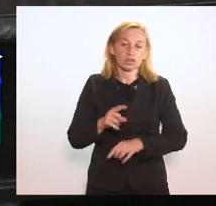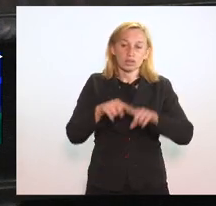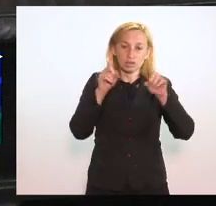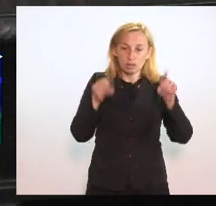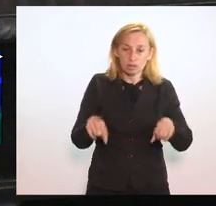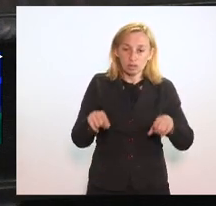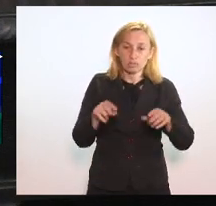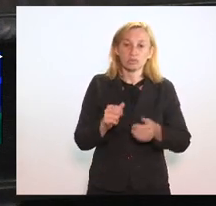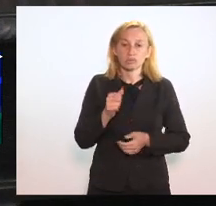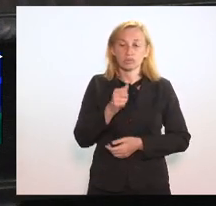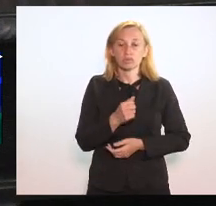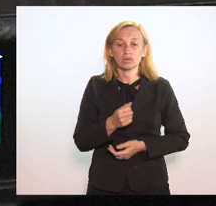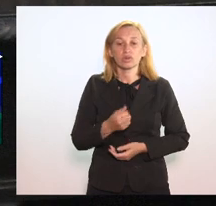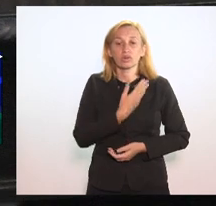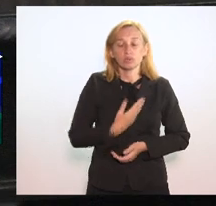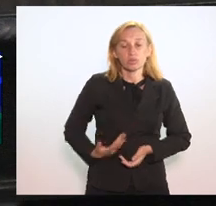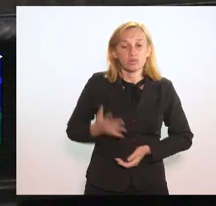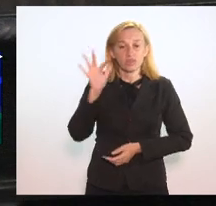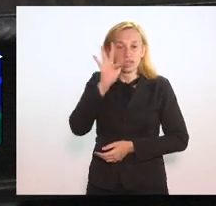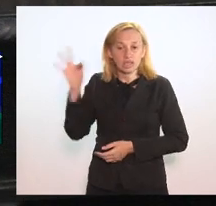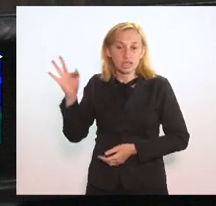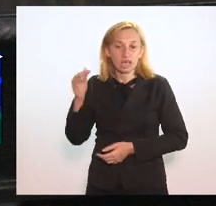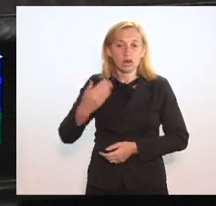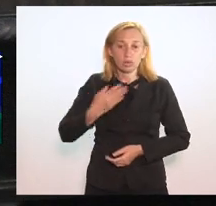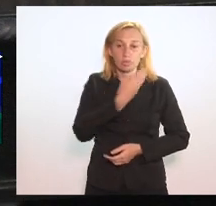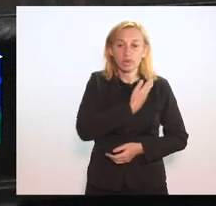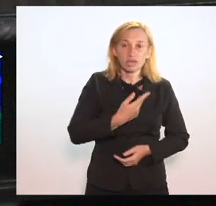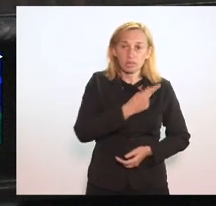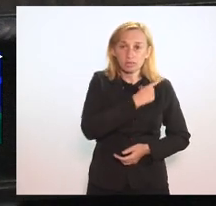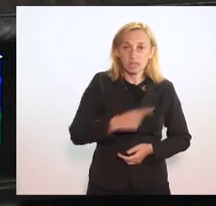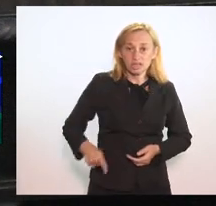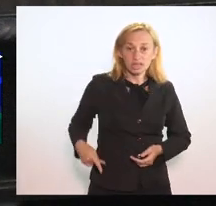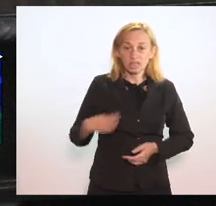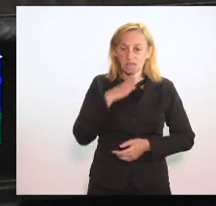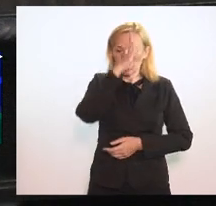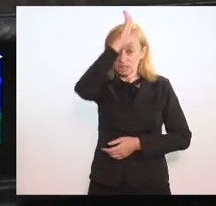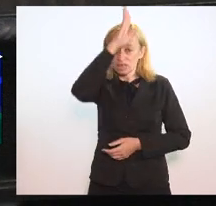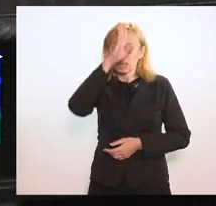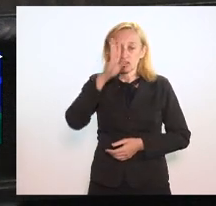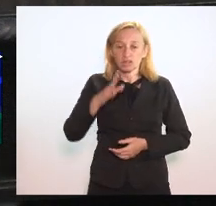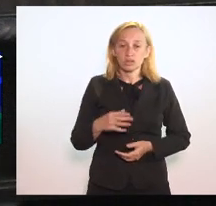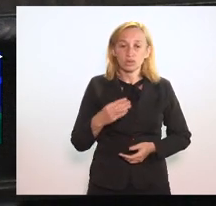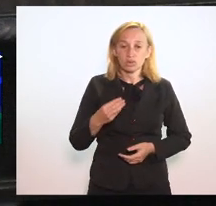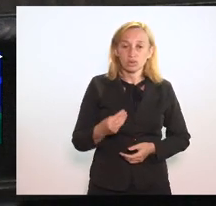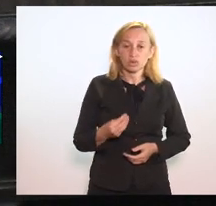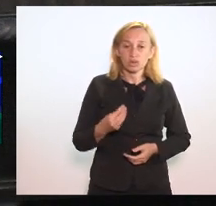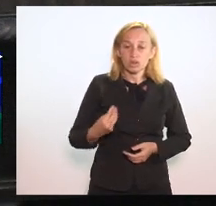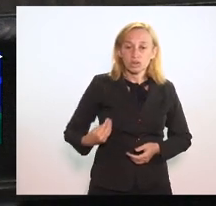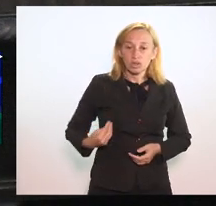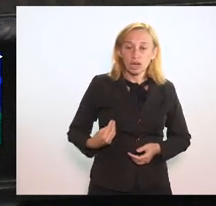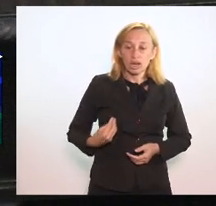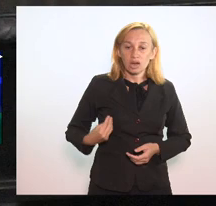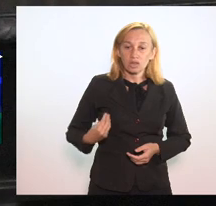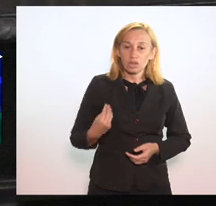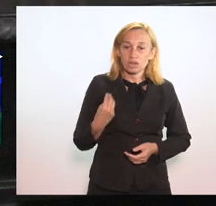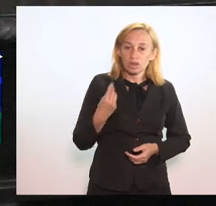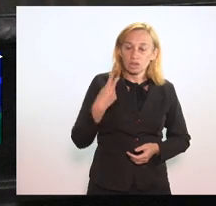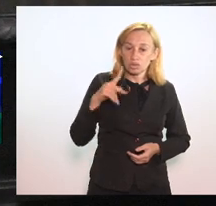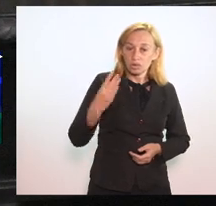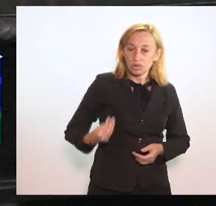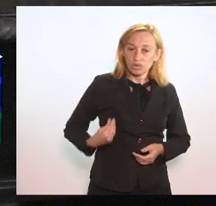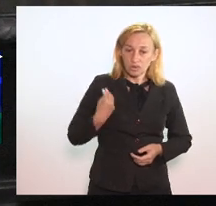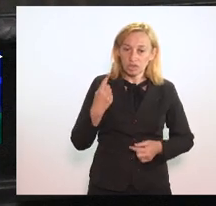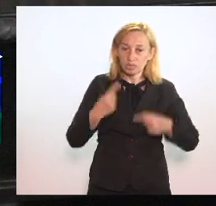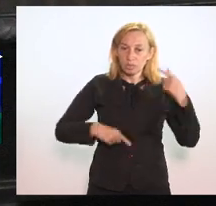federais o Presidente da República construiu sua vida pública no estado do Rio de Janeiro